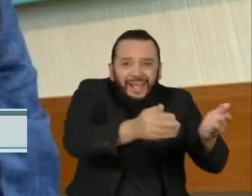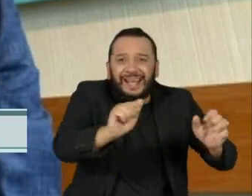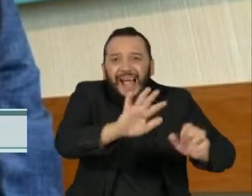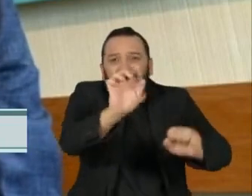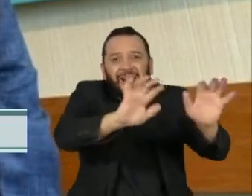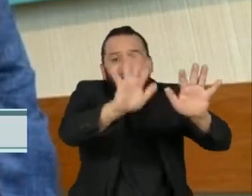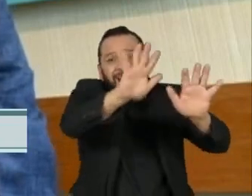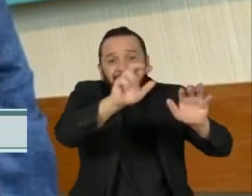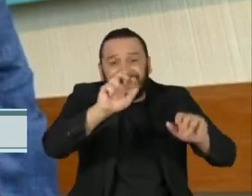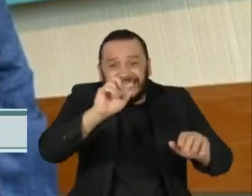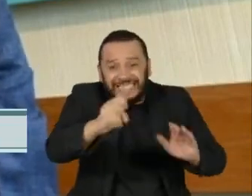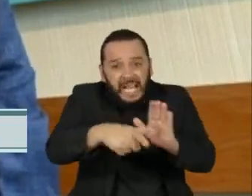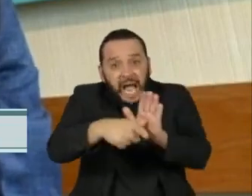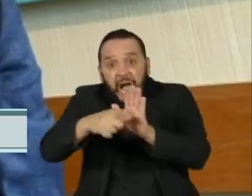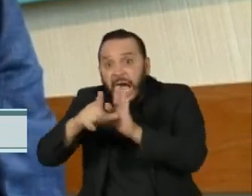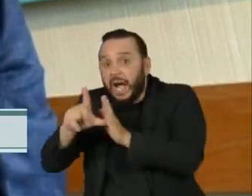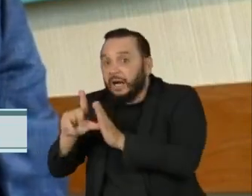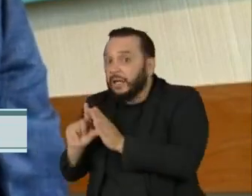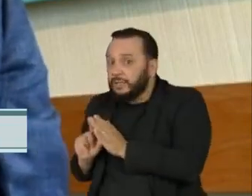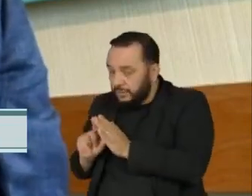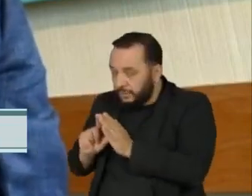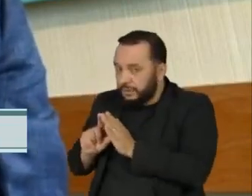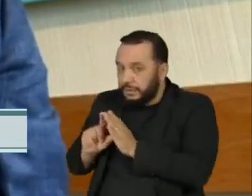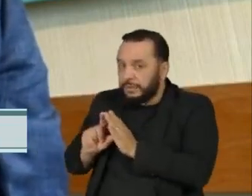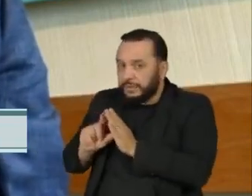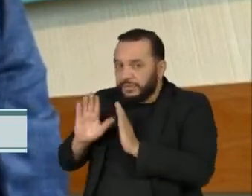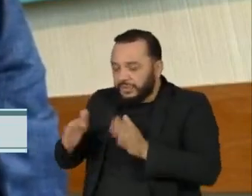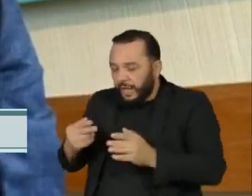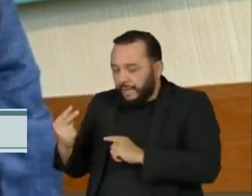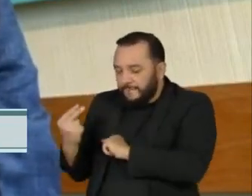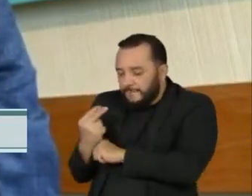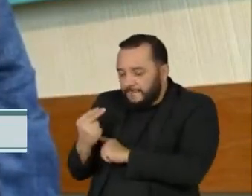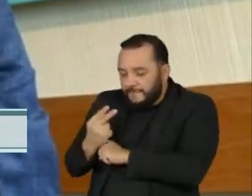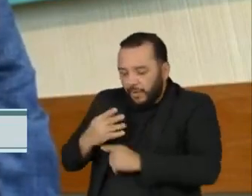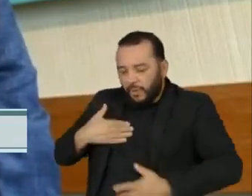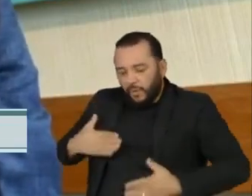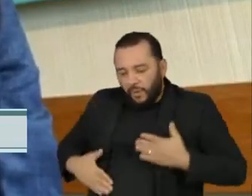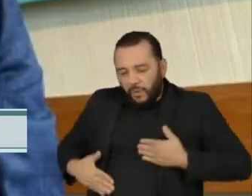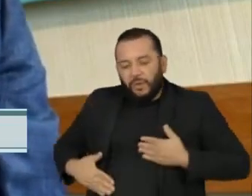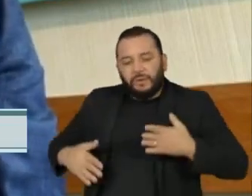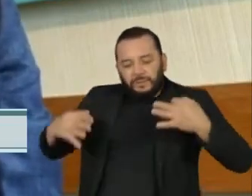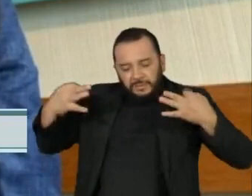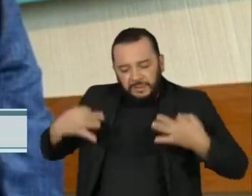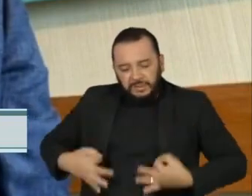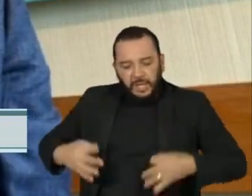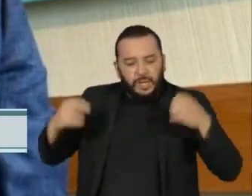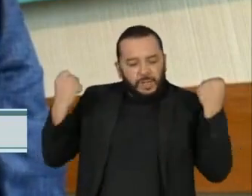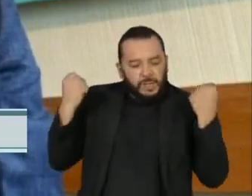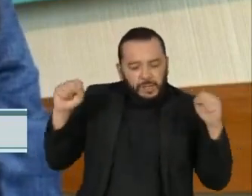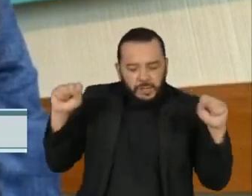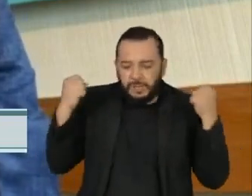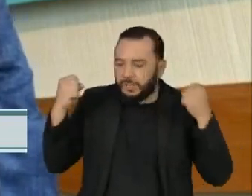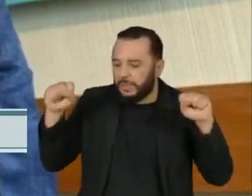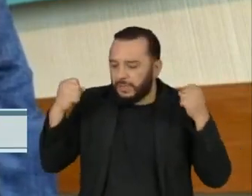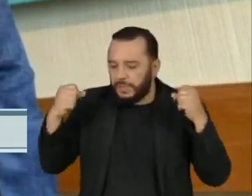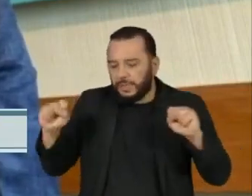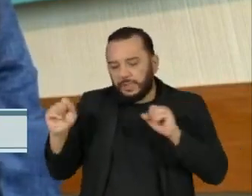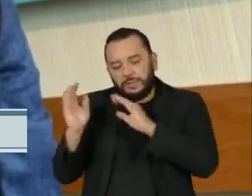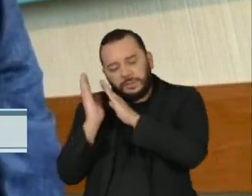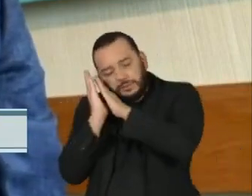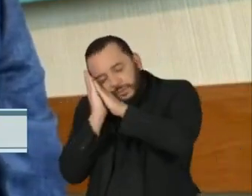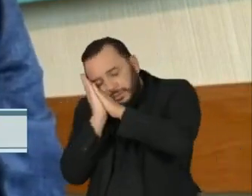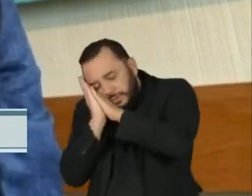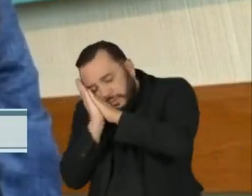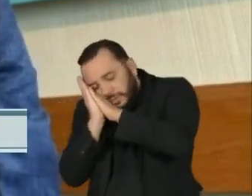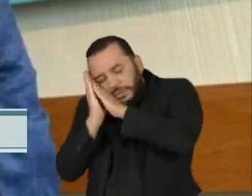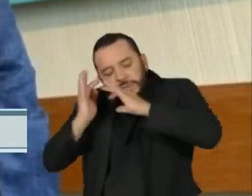ações simples, ensinar a população a se conduzir, a obter, a praticar